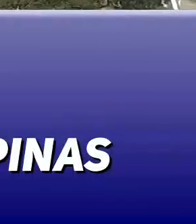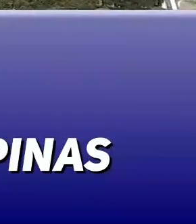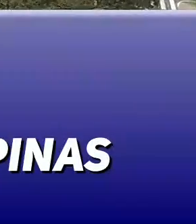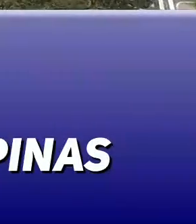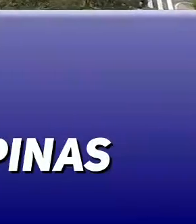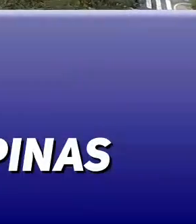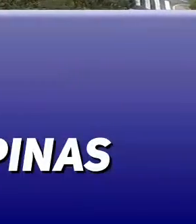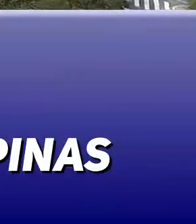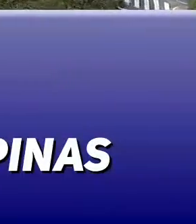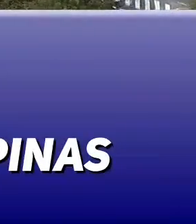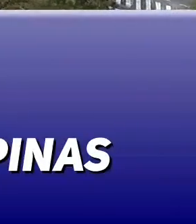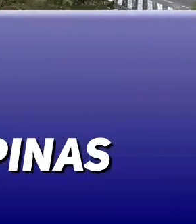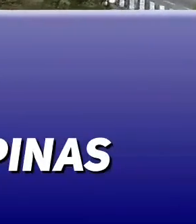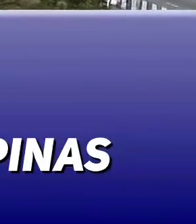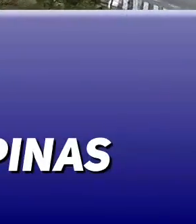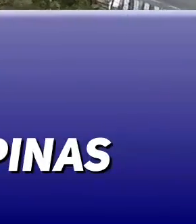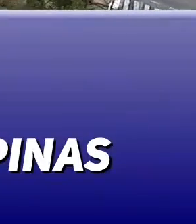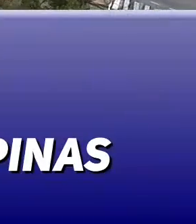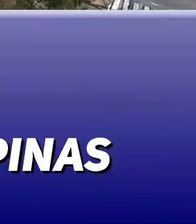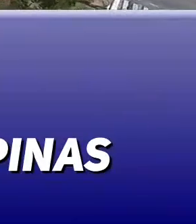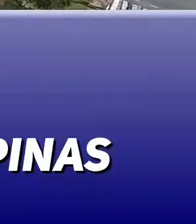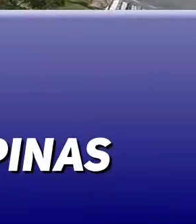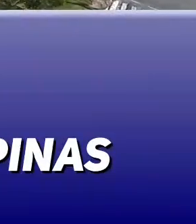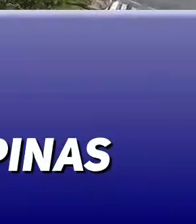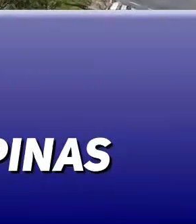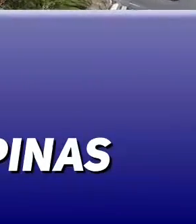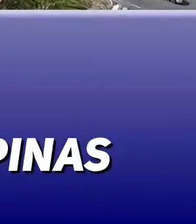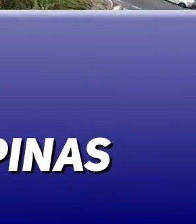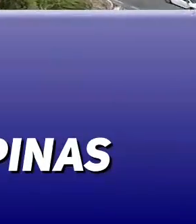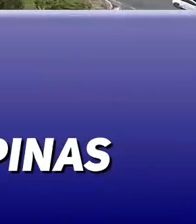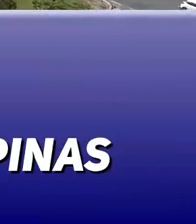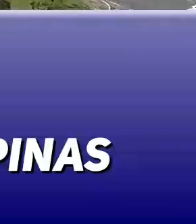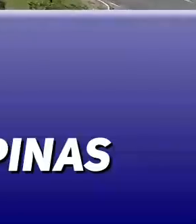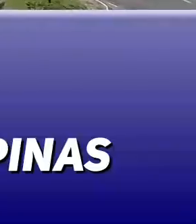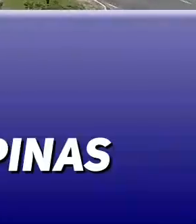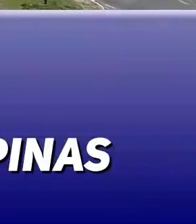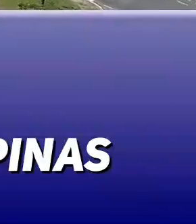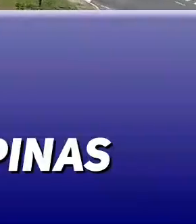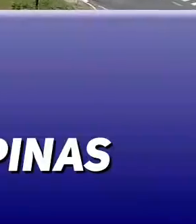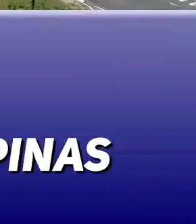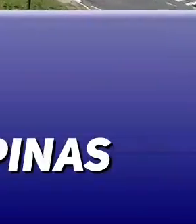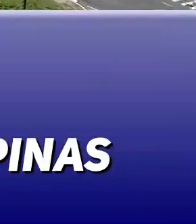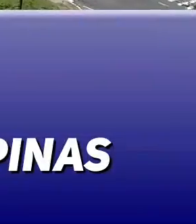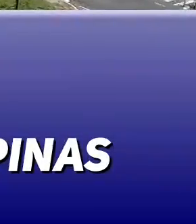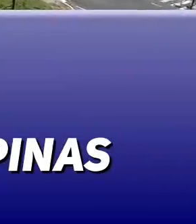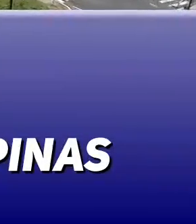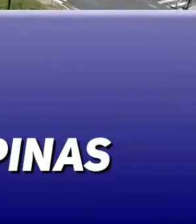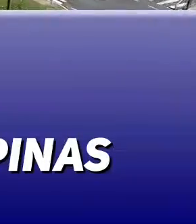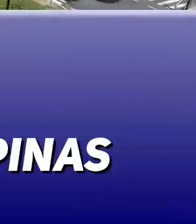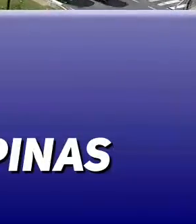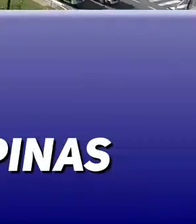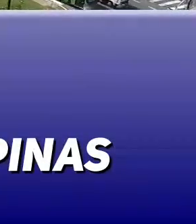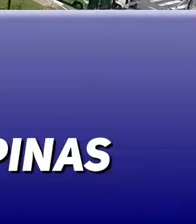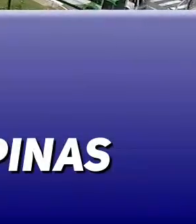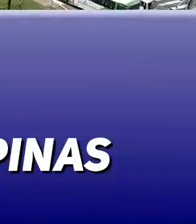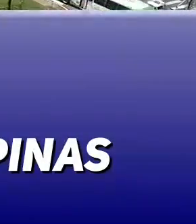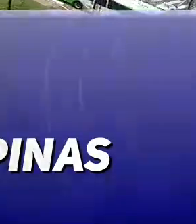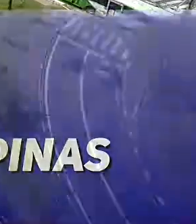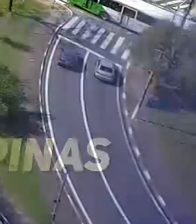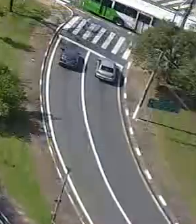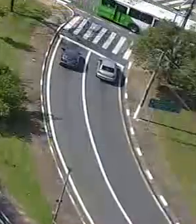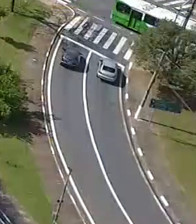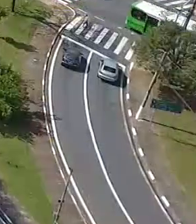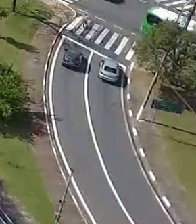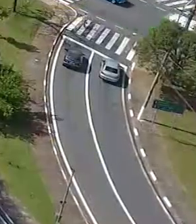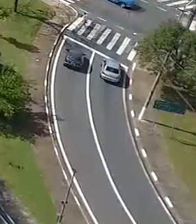transporte coletivo. A entrada do plenarinho é pela Avenida Engenheiro Roberto Mange, número 66, no bairro Ponte